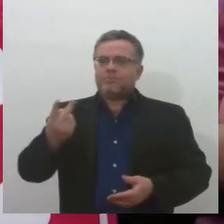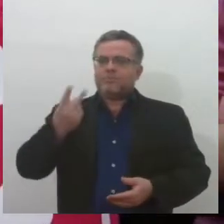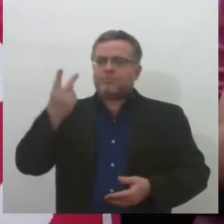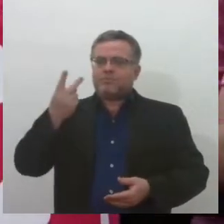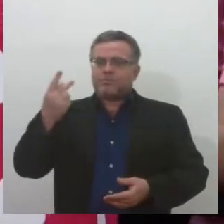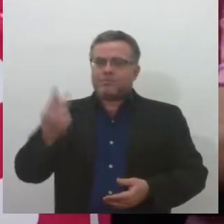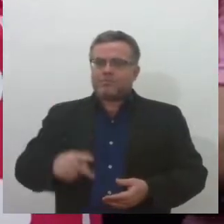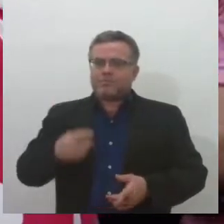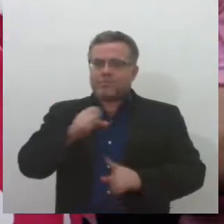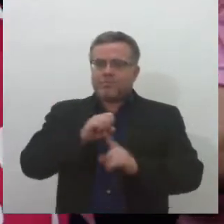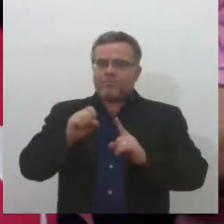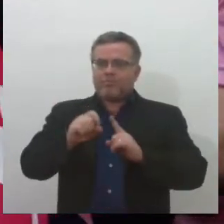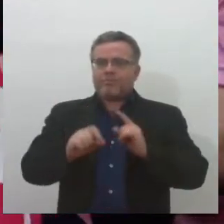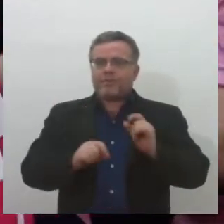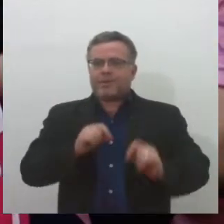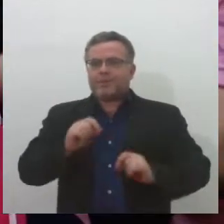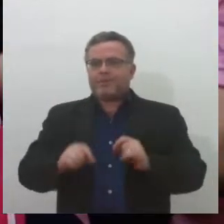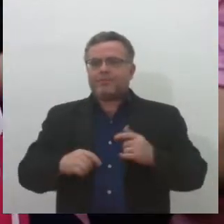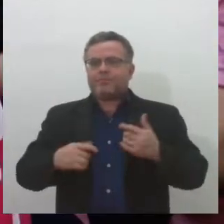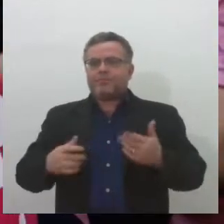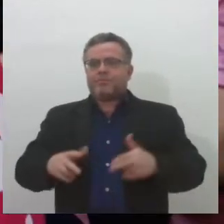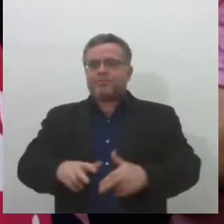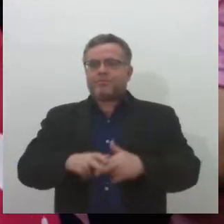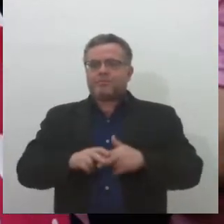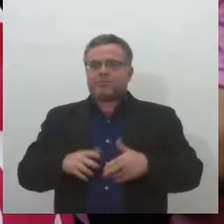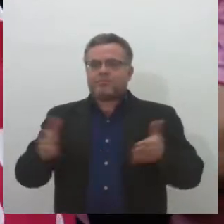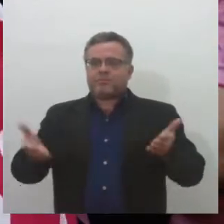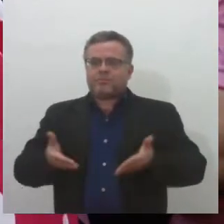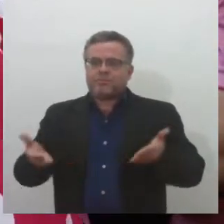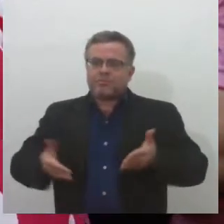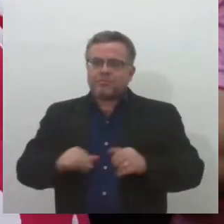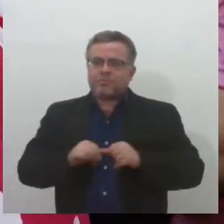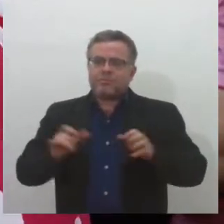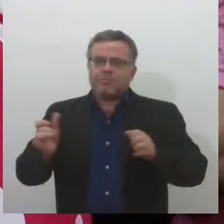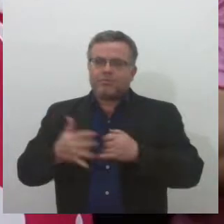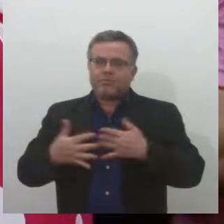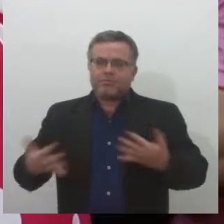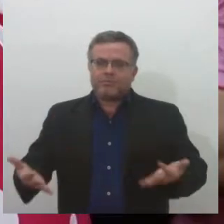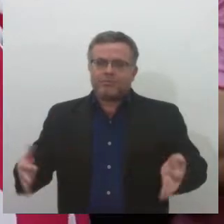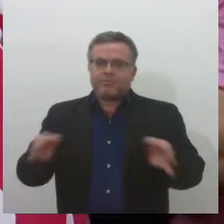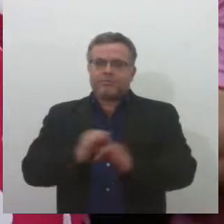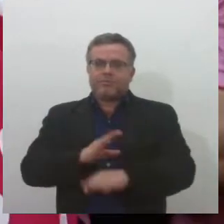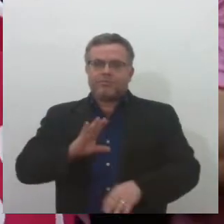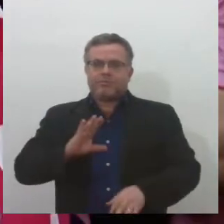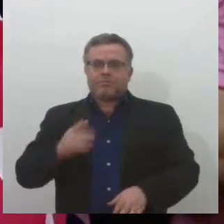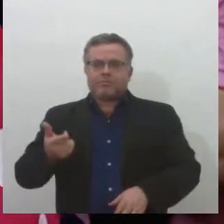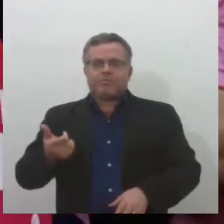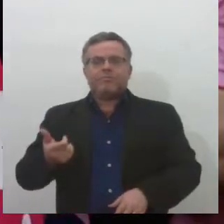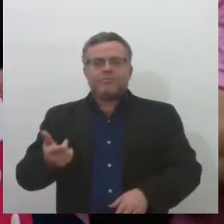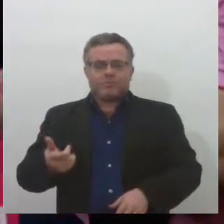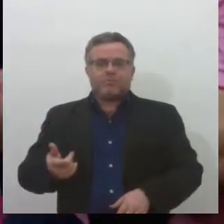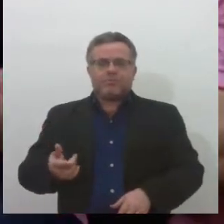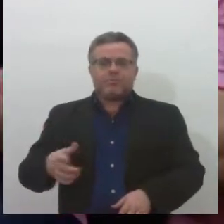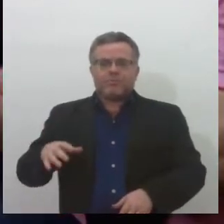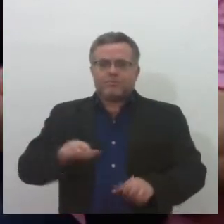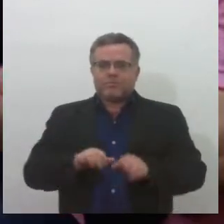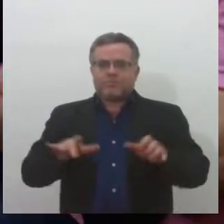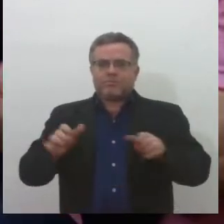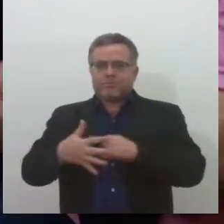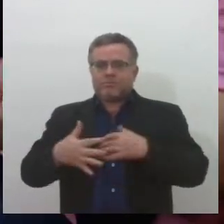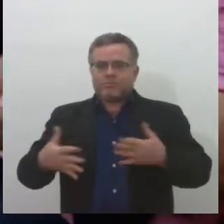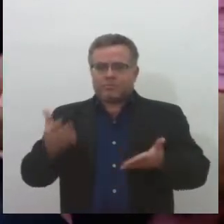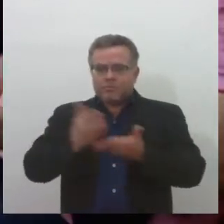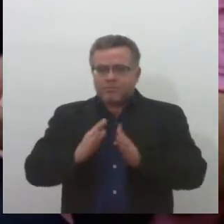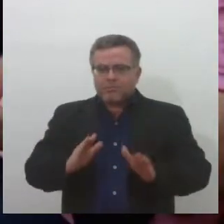sociedade e nesse momento pandêmico óbvio que a couve 19 ainda não